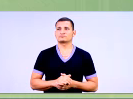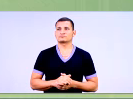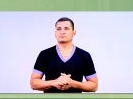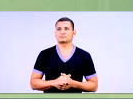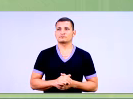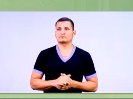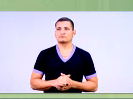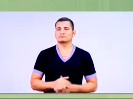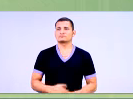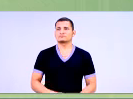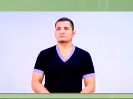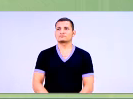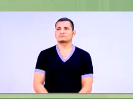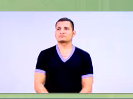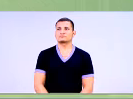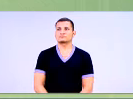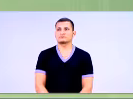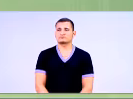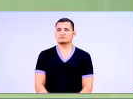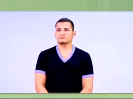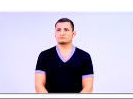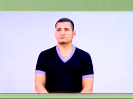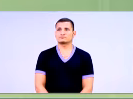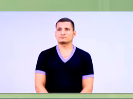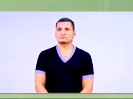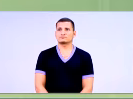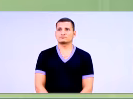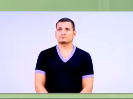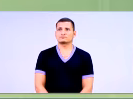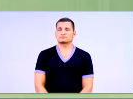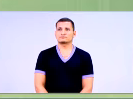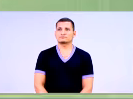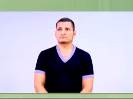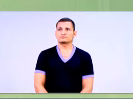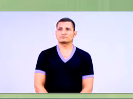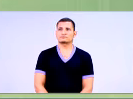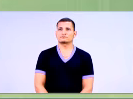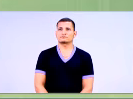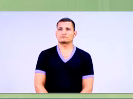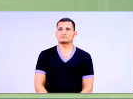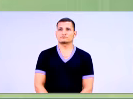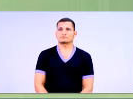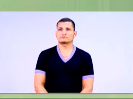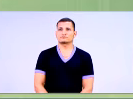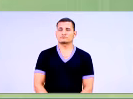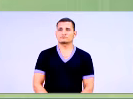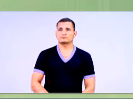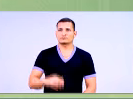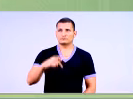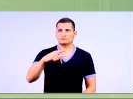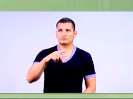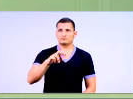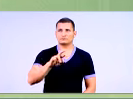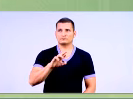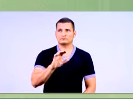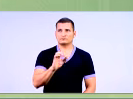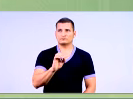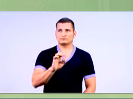inglês happy, happily e assim sucessivamente. Próximo, probably. Olha